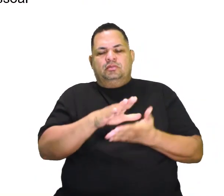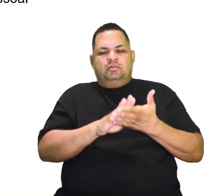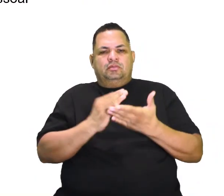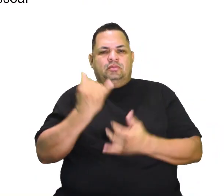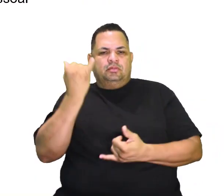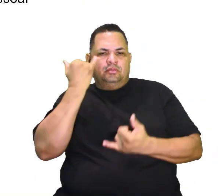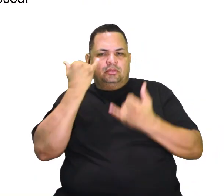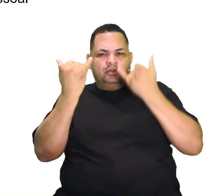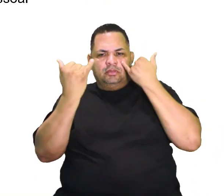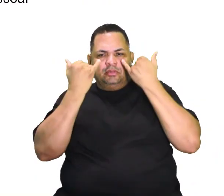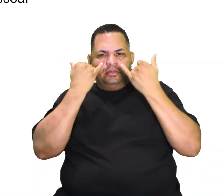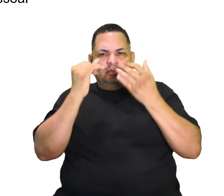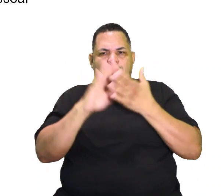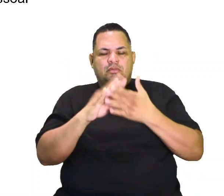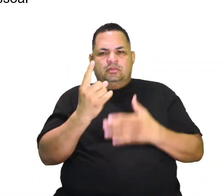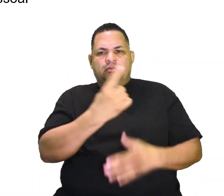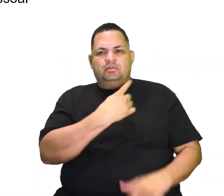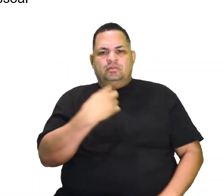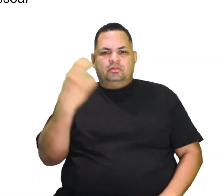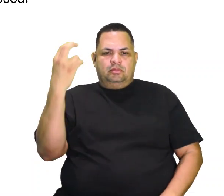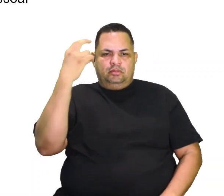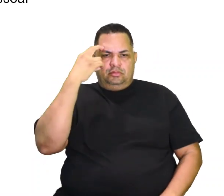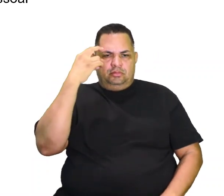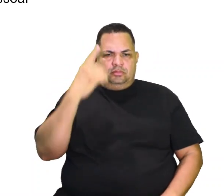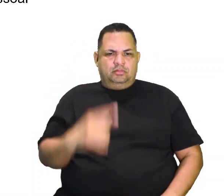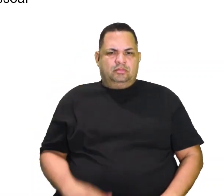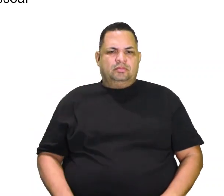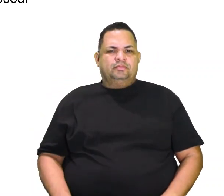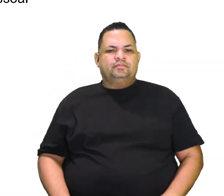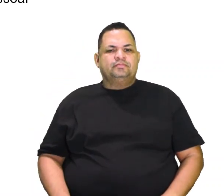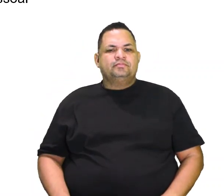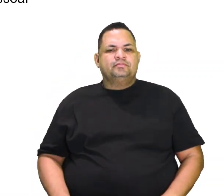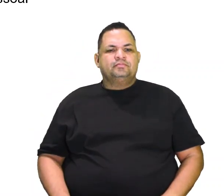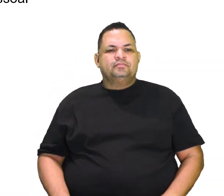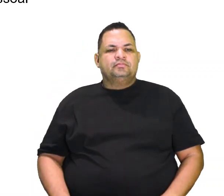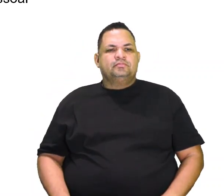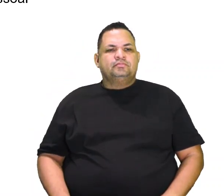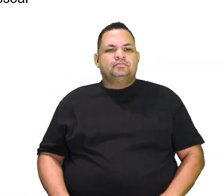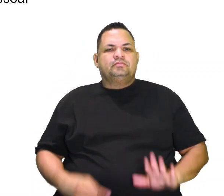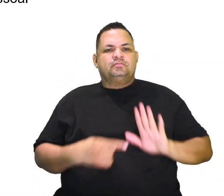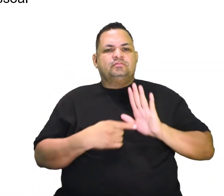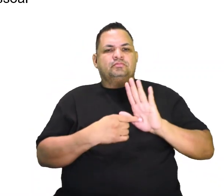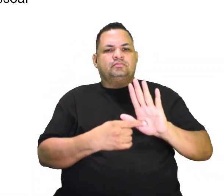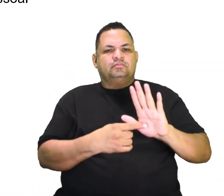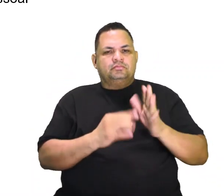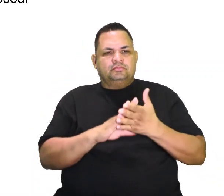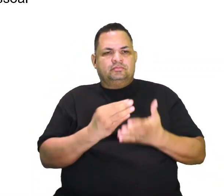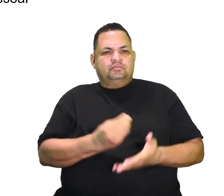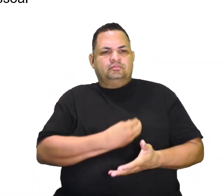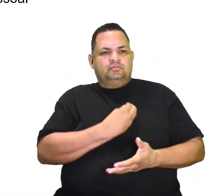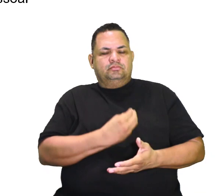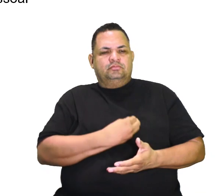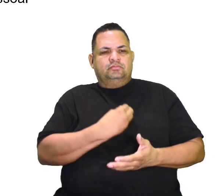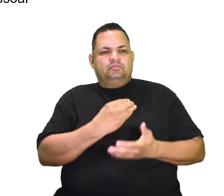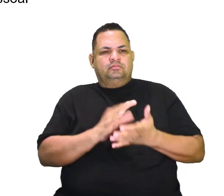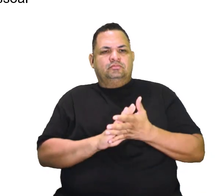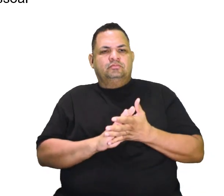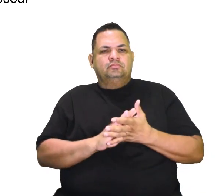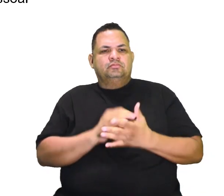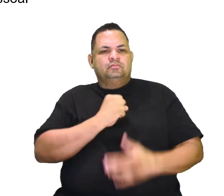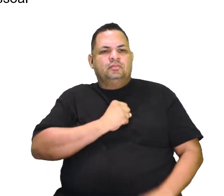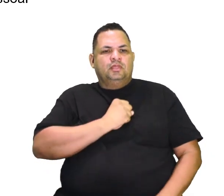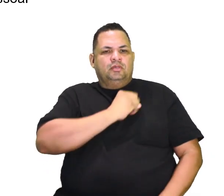interessante sobre a nossa cultura aqui amazônica. A exposição retrata a vida, né,